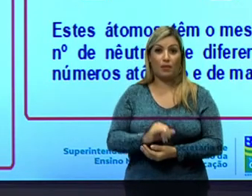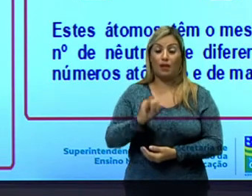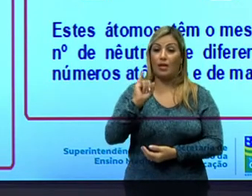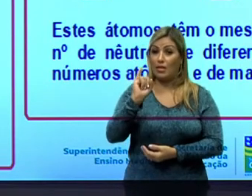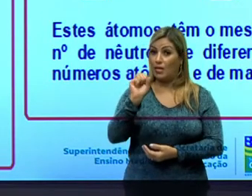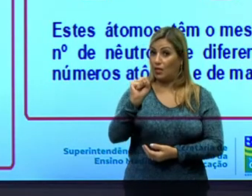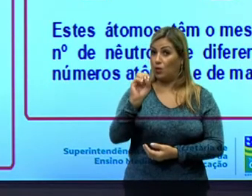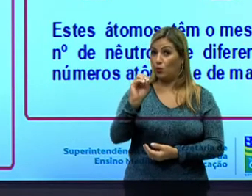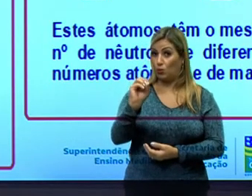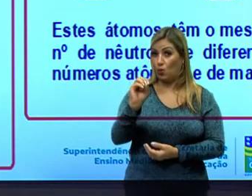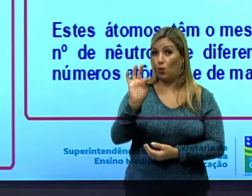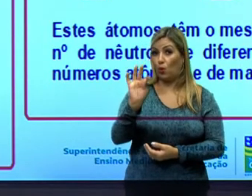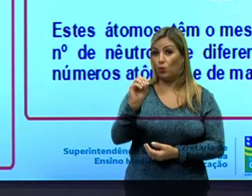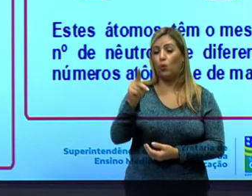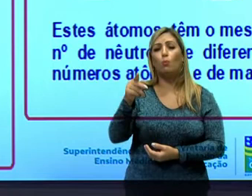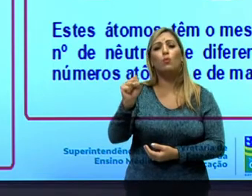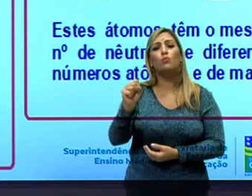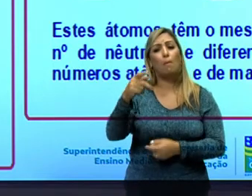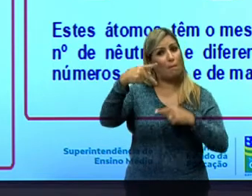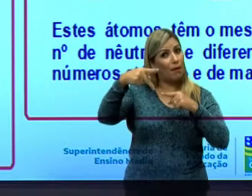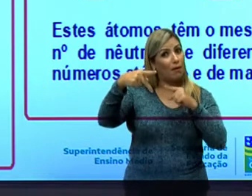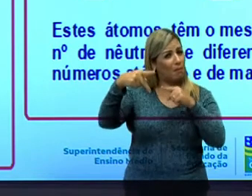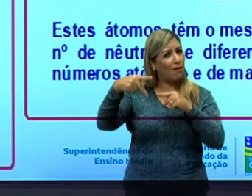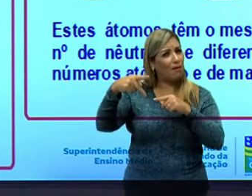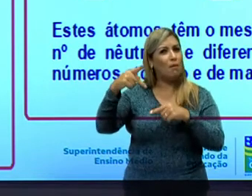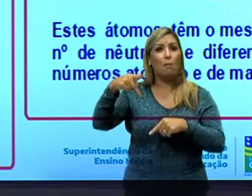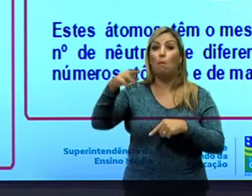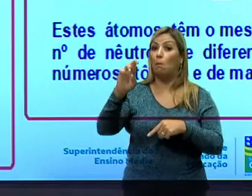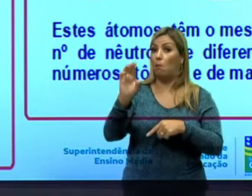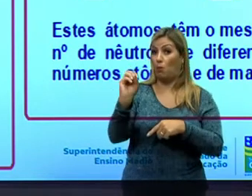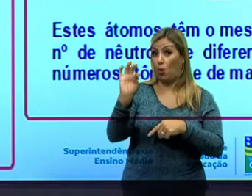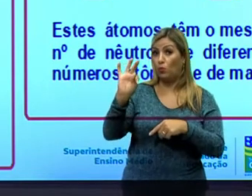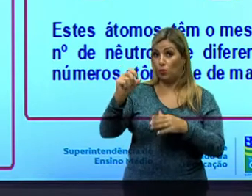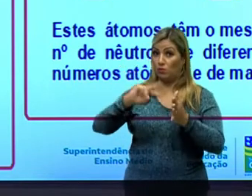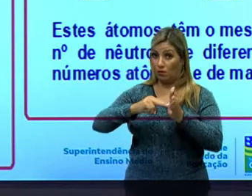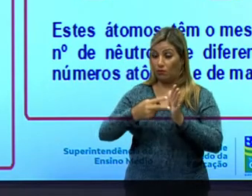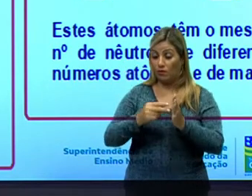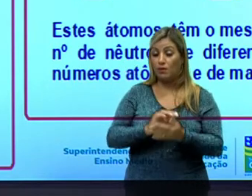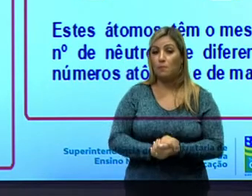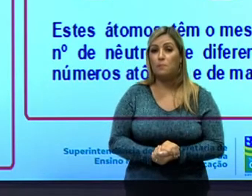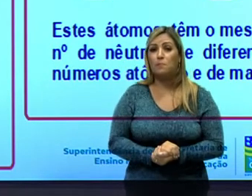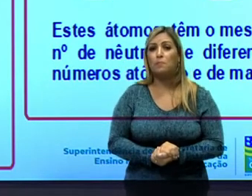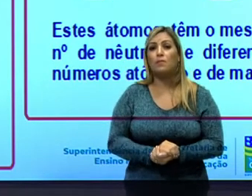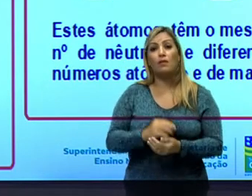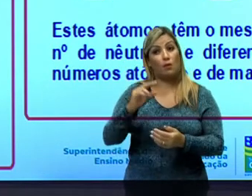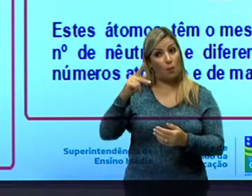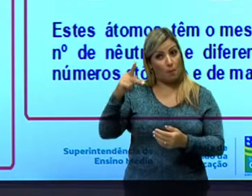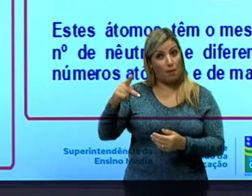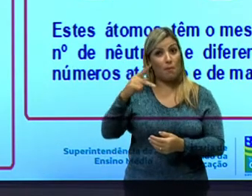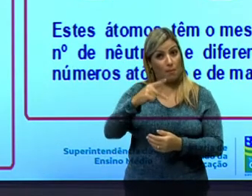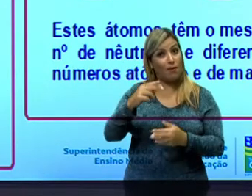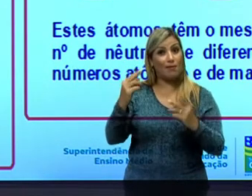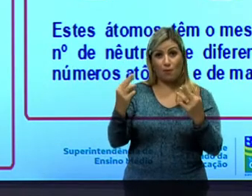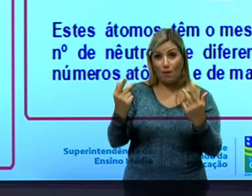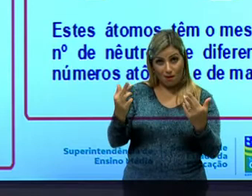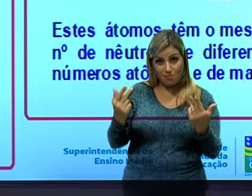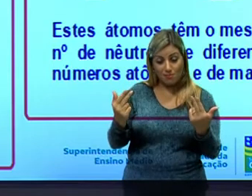isótopos ó ó p p significa prótons então eles vão ter os números de prótons iguais